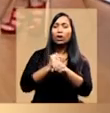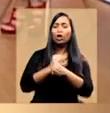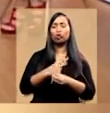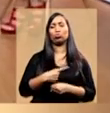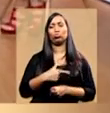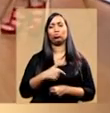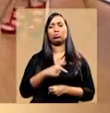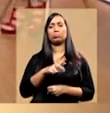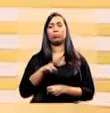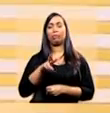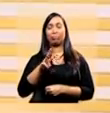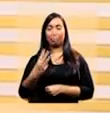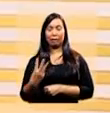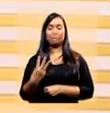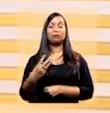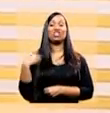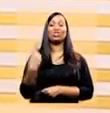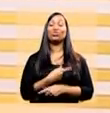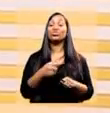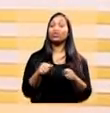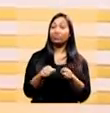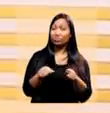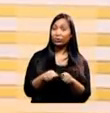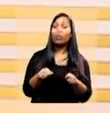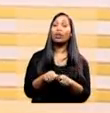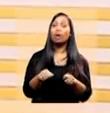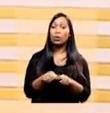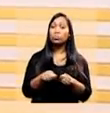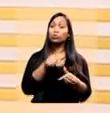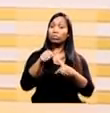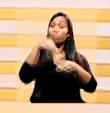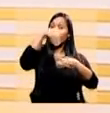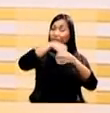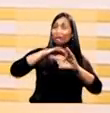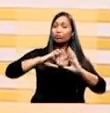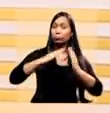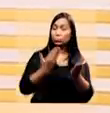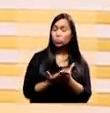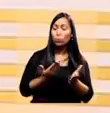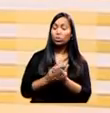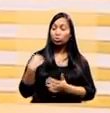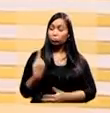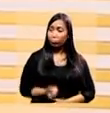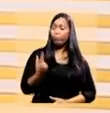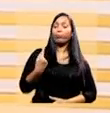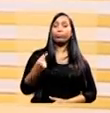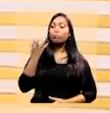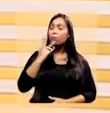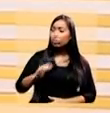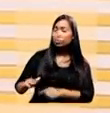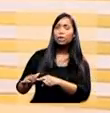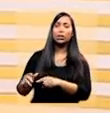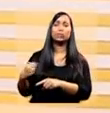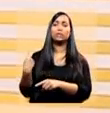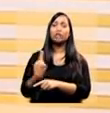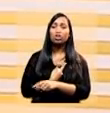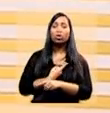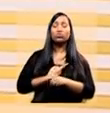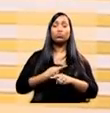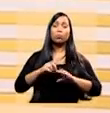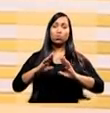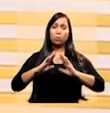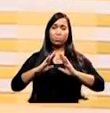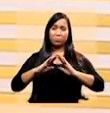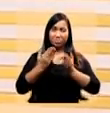em 2013 nós fizemos uma ação dentro das escolas e a gente foi surpreendido, Mauri, por crianças, que a gente ficou no